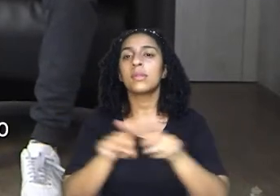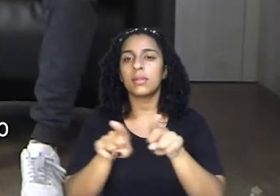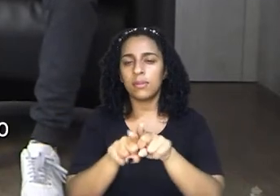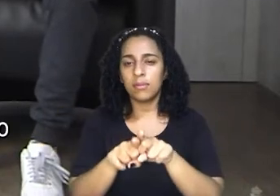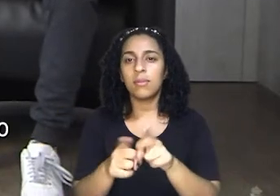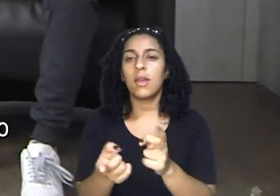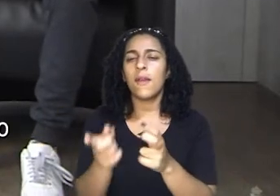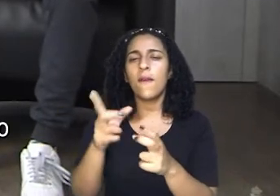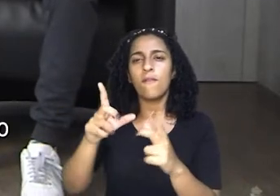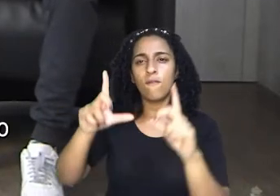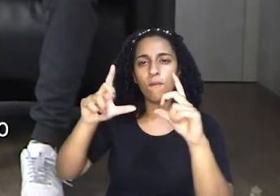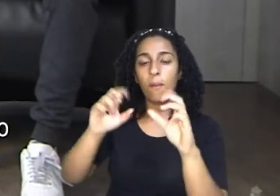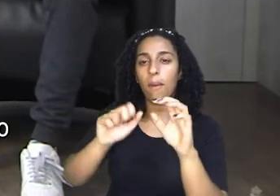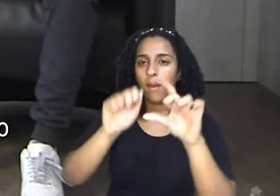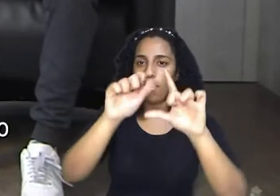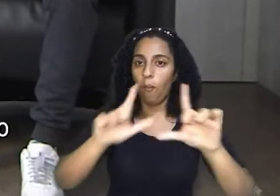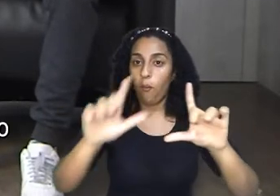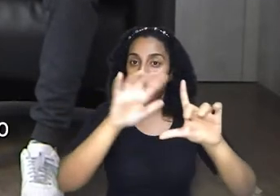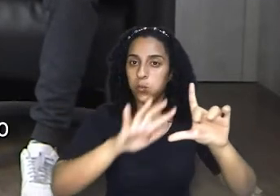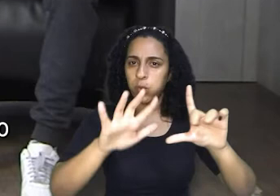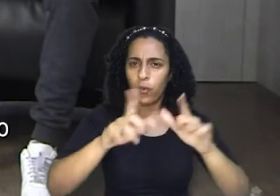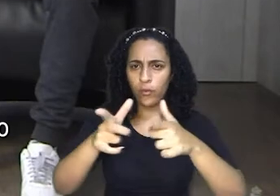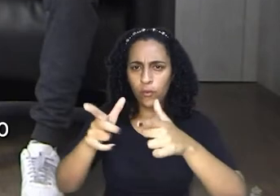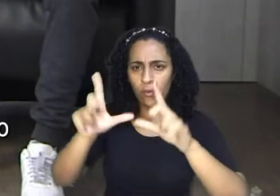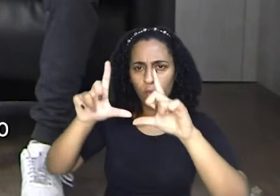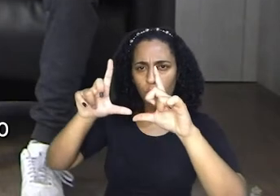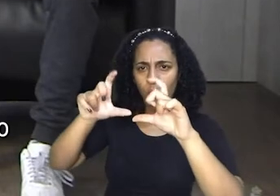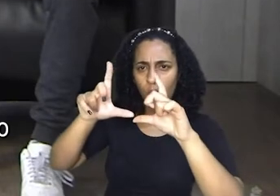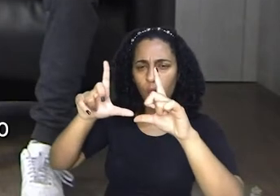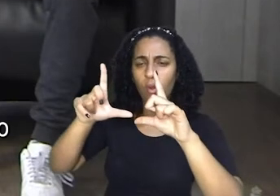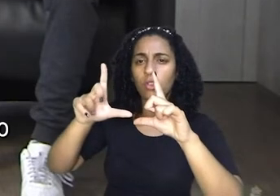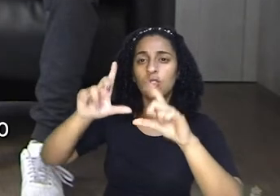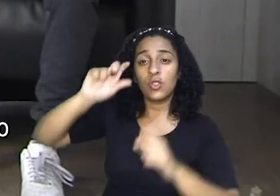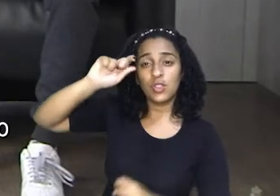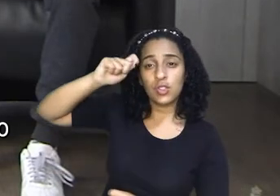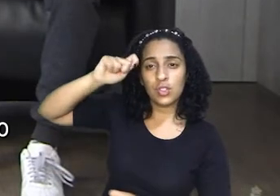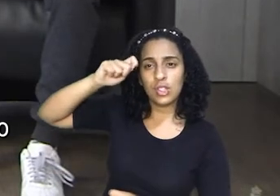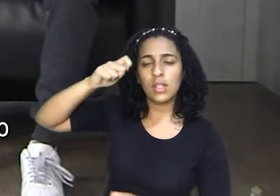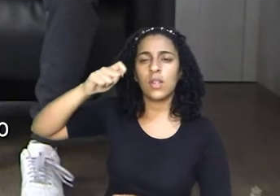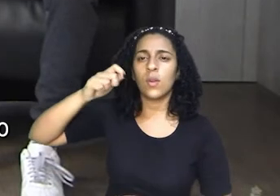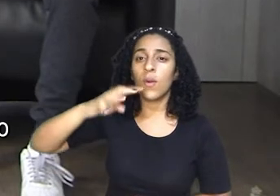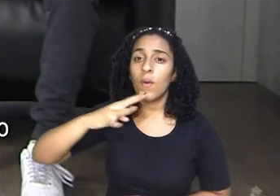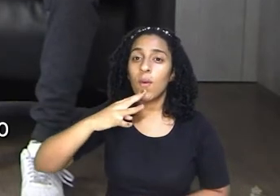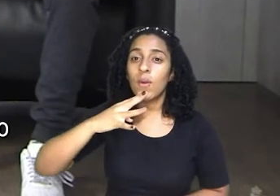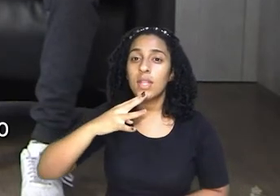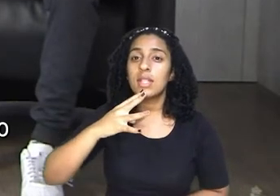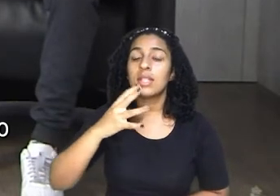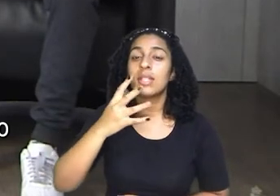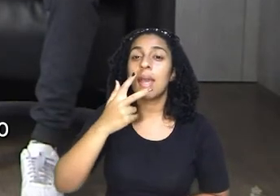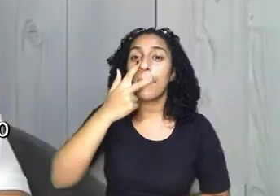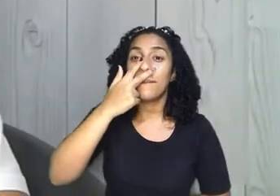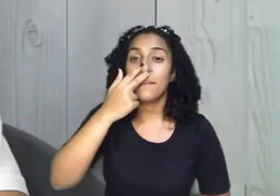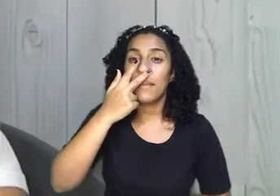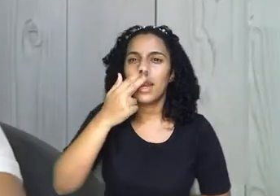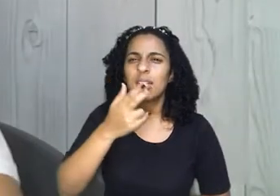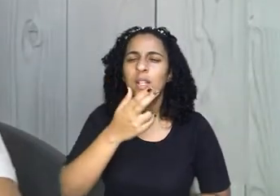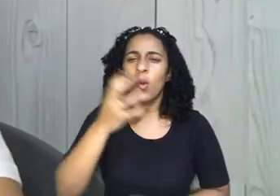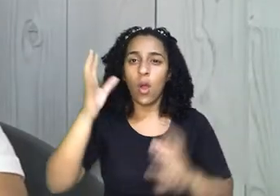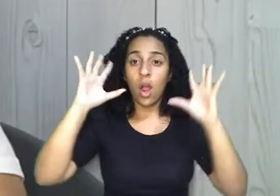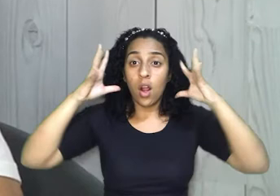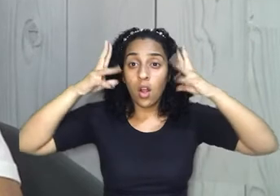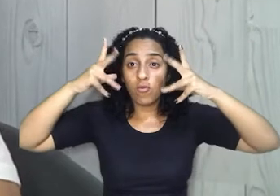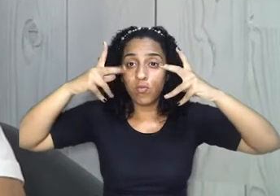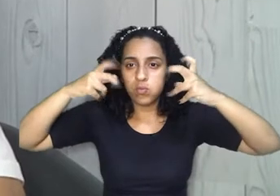fotos de negros né que aí o Google reconhecia ali no nosso Google foto com gorila e